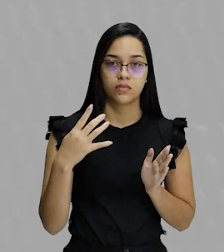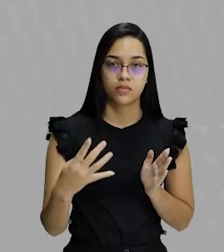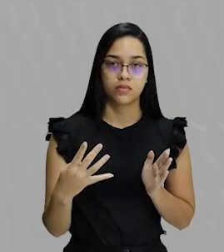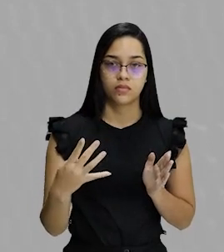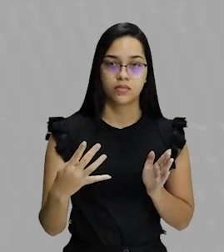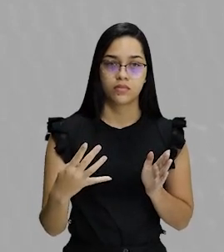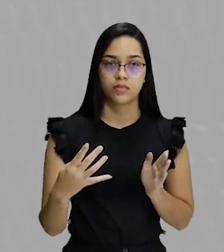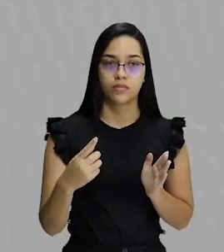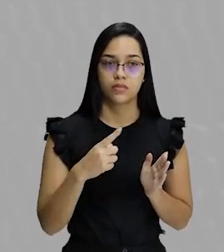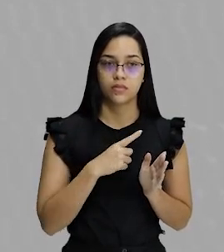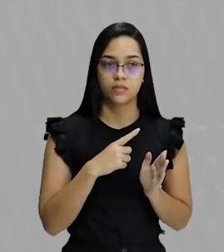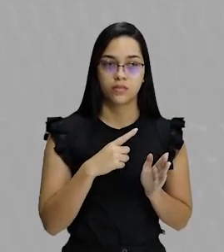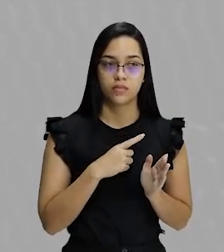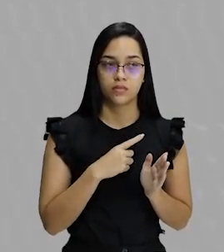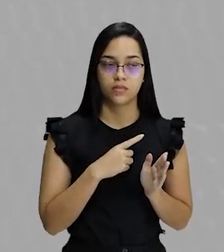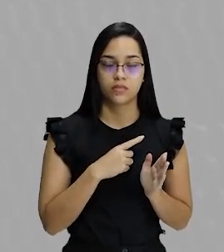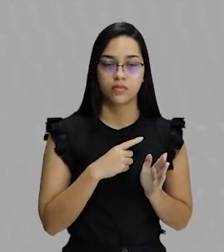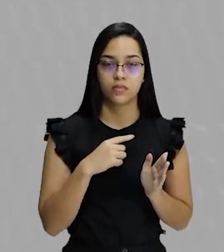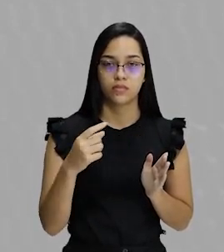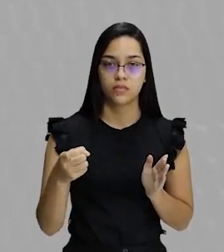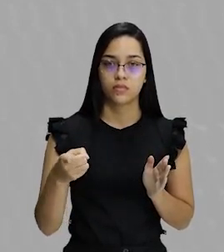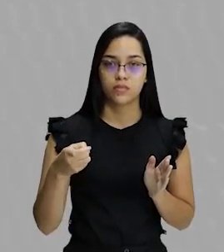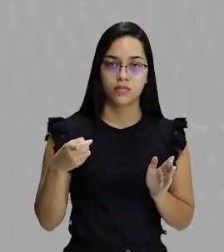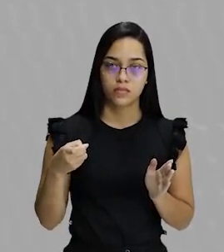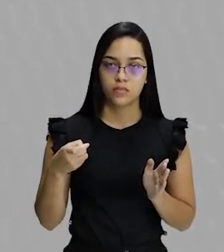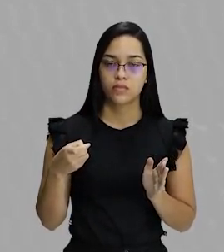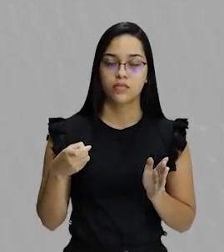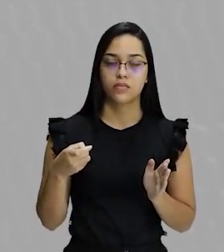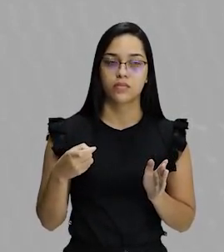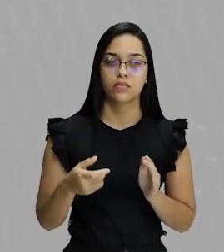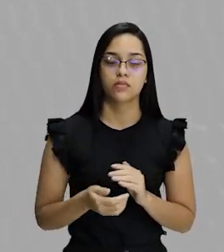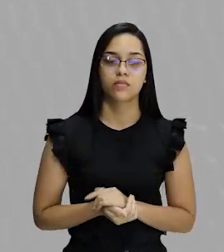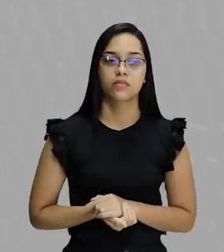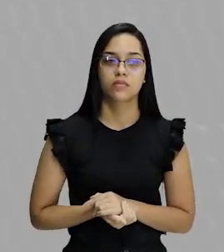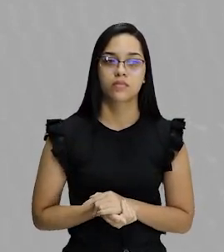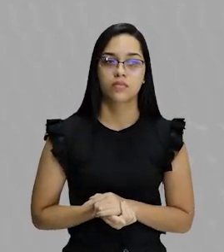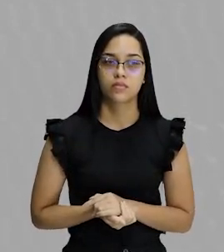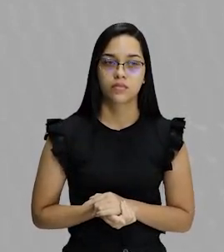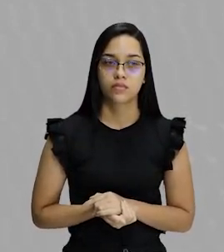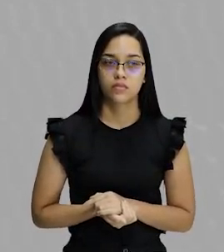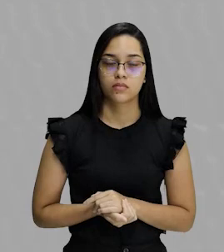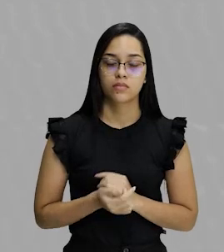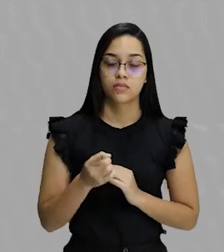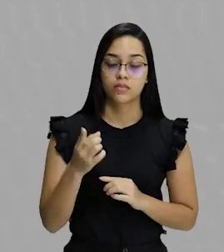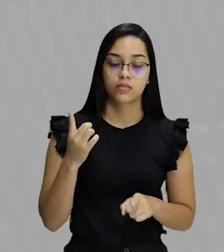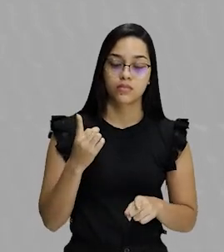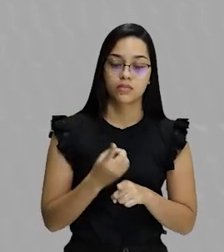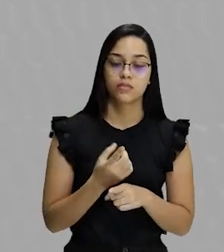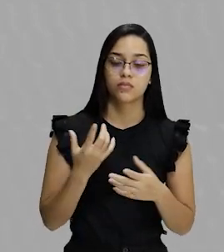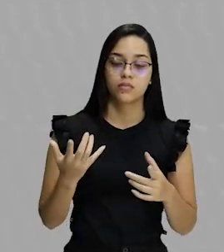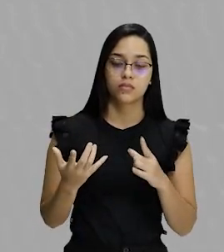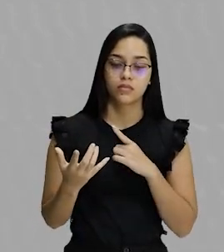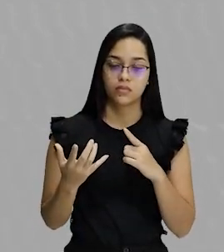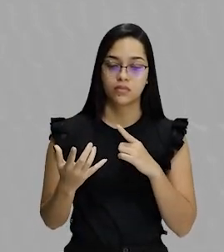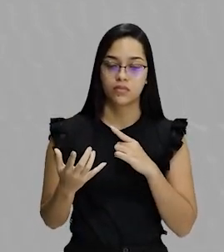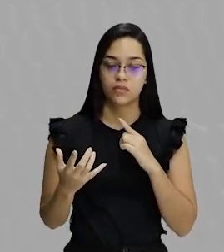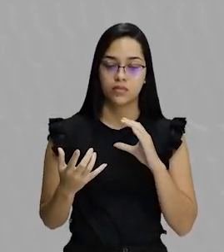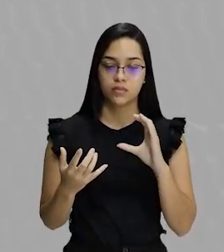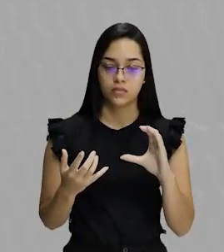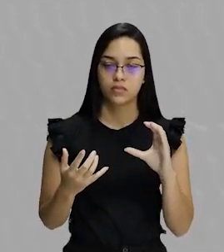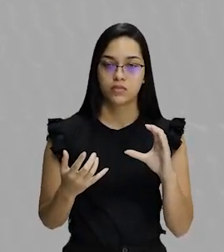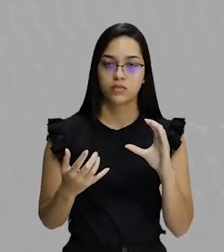um pontilhado paralelo ao eixo X, bem de leve. E aí você localiza aqui um ponto